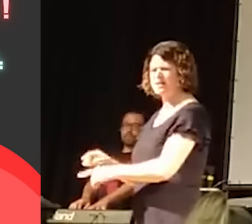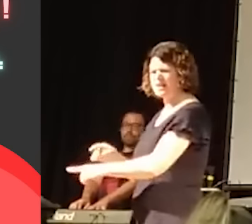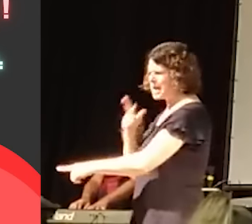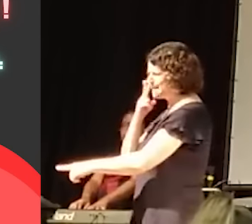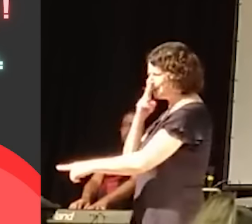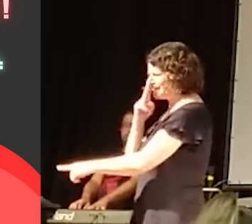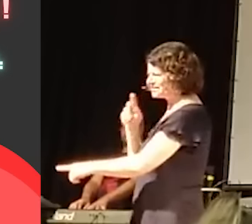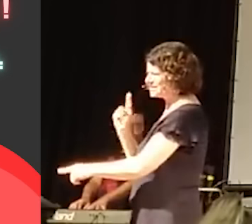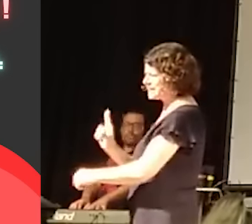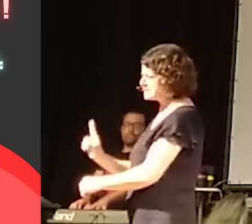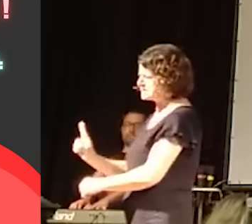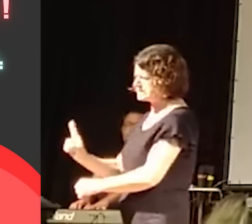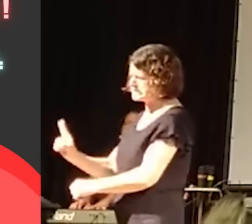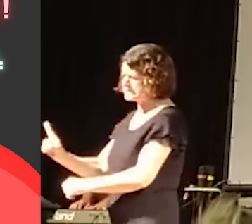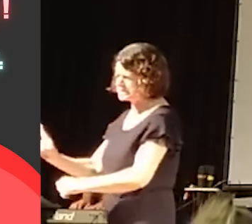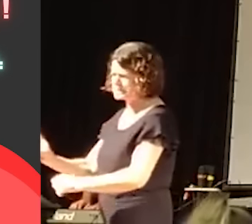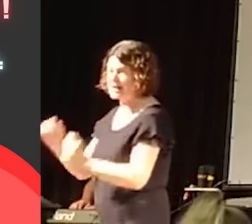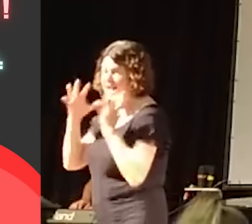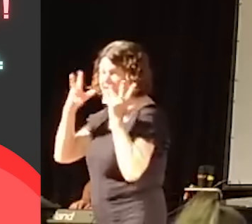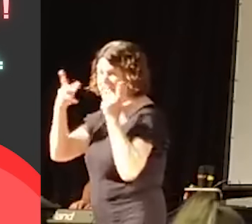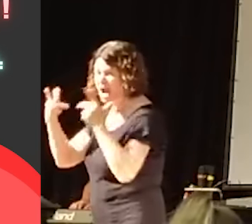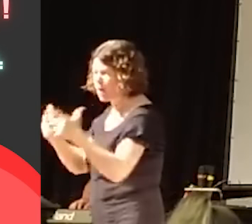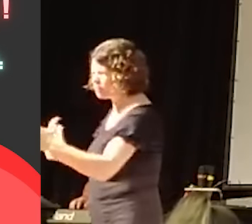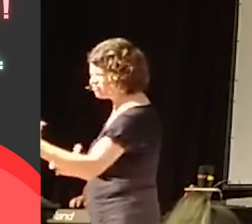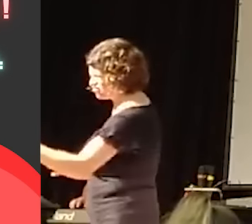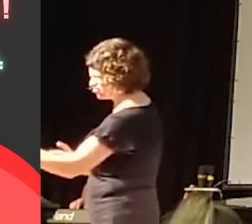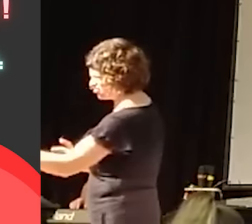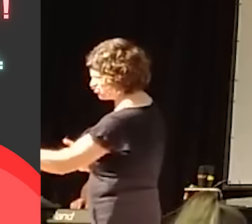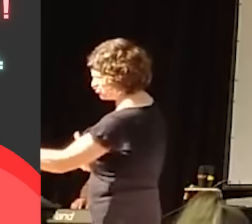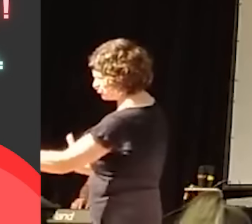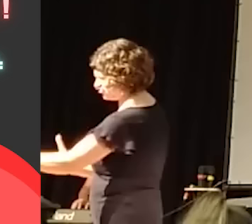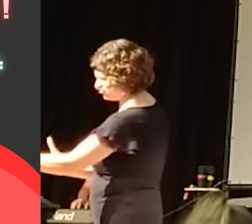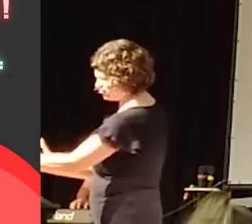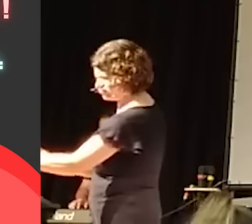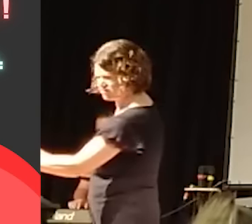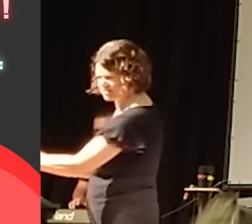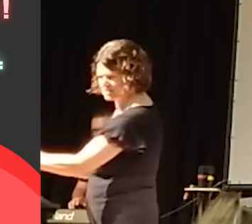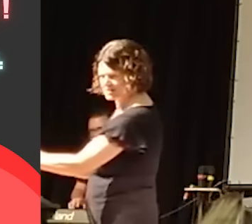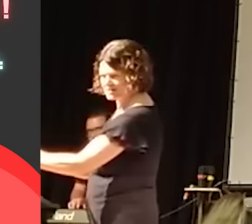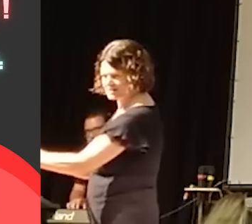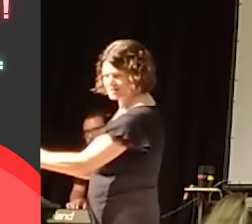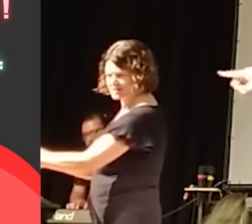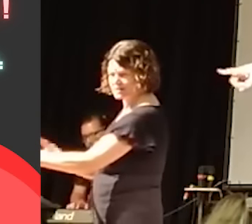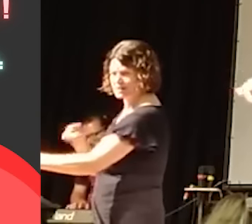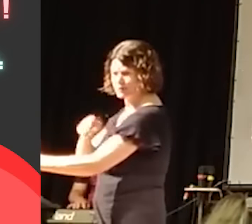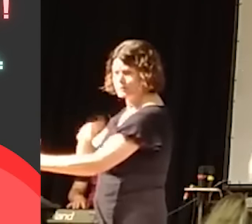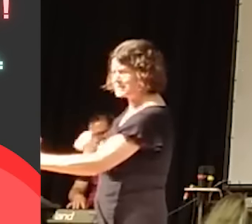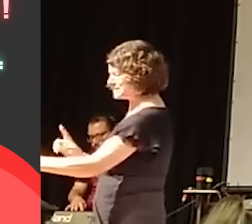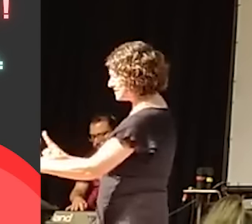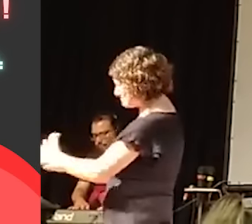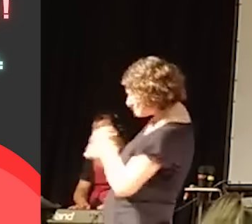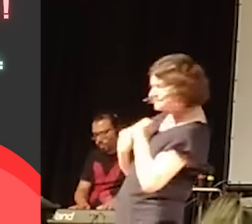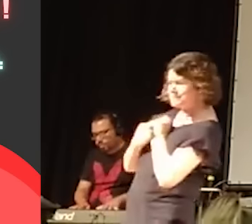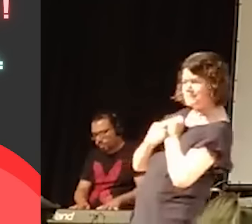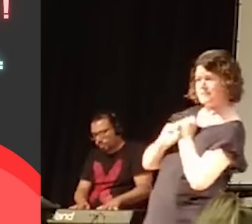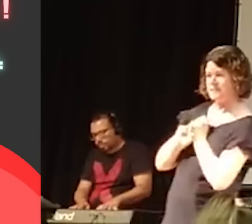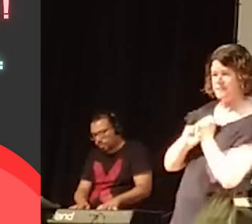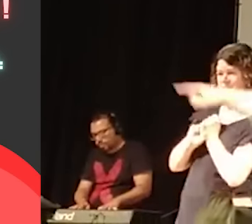L do urso tem alguém que tá foi capturado pelo exército amita talvez alguém seja